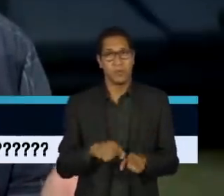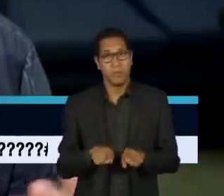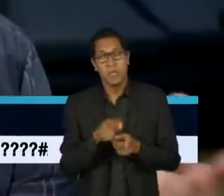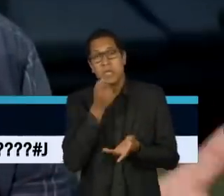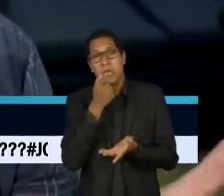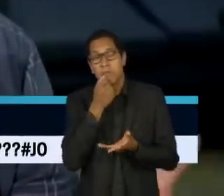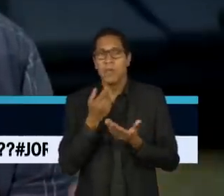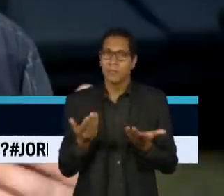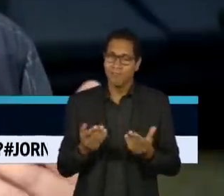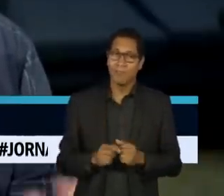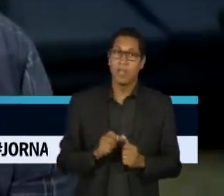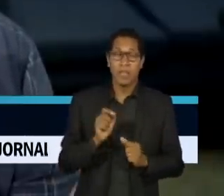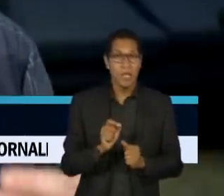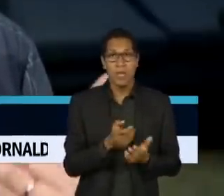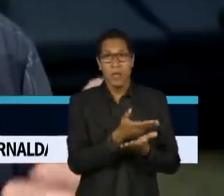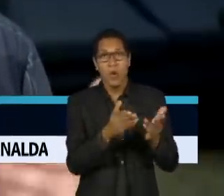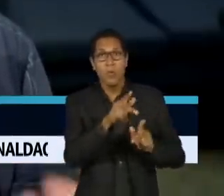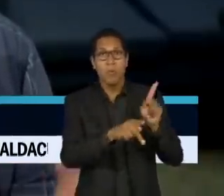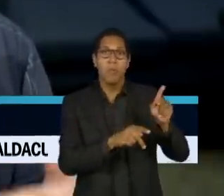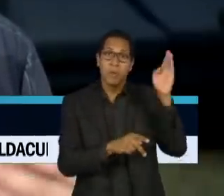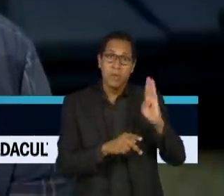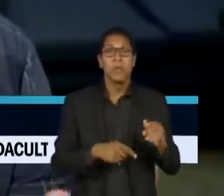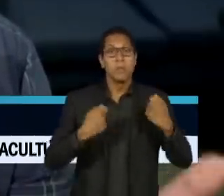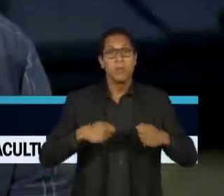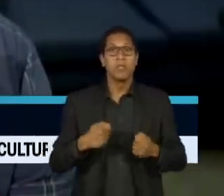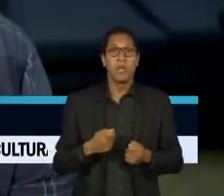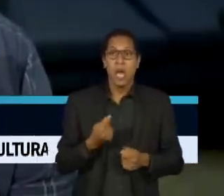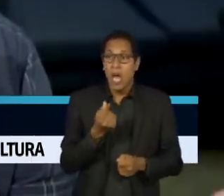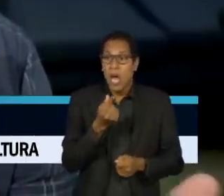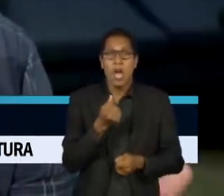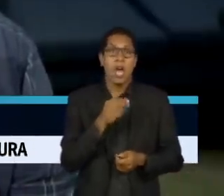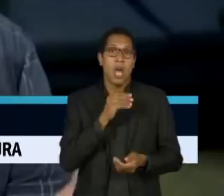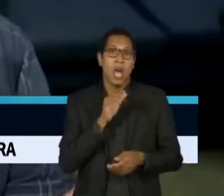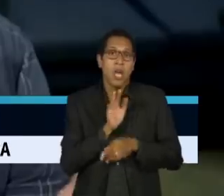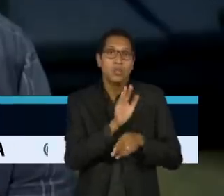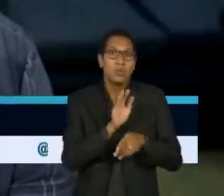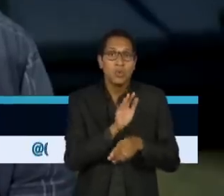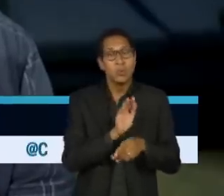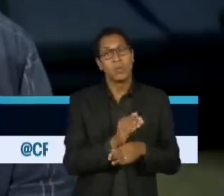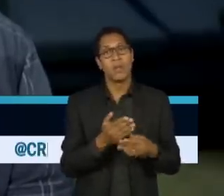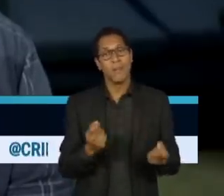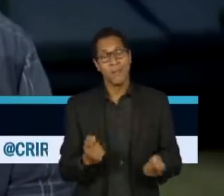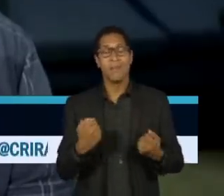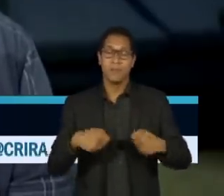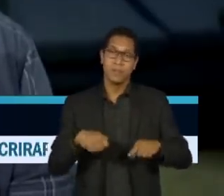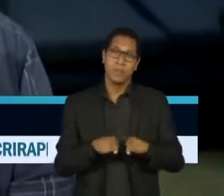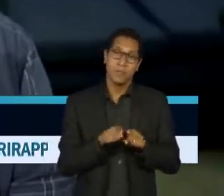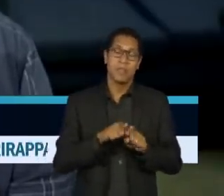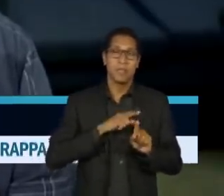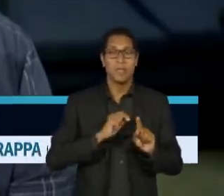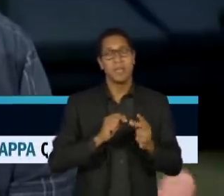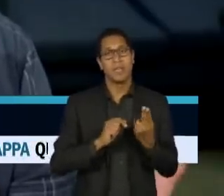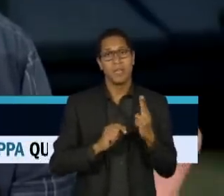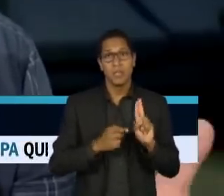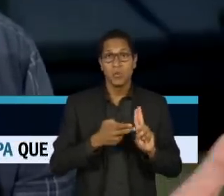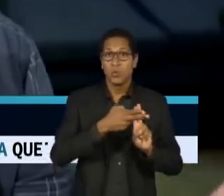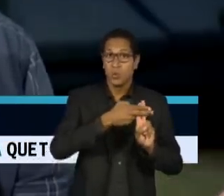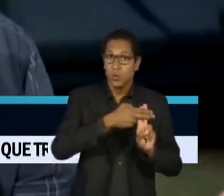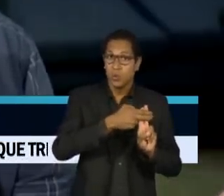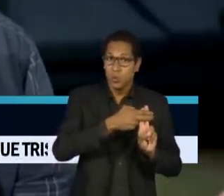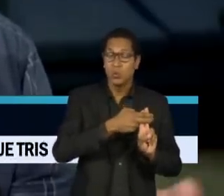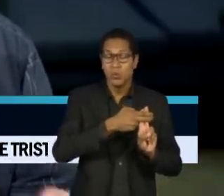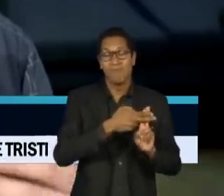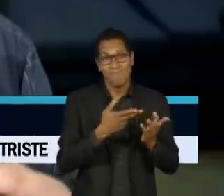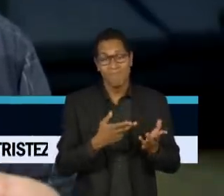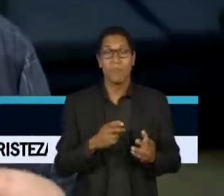precisando agora de pensão e vão continuar precisando cada vez mais do sistema de saúde por conta das sequelas da Covid. Então, é um investimento